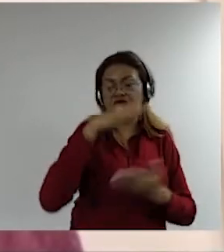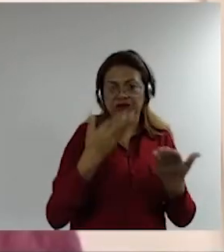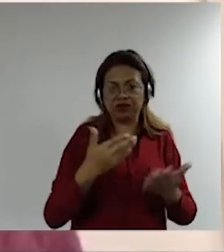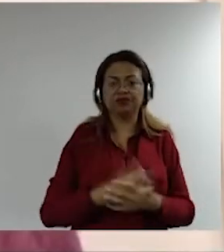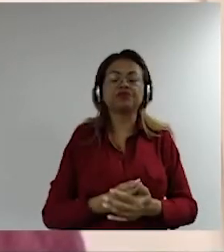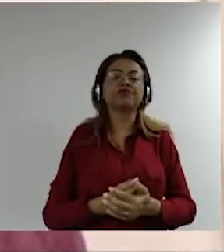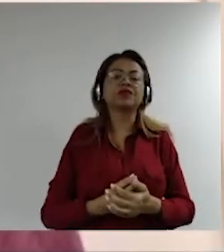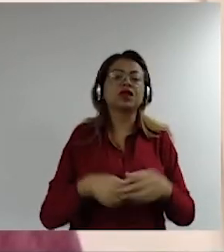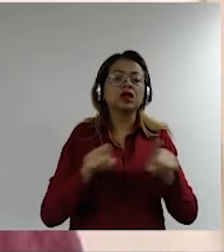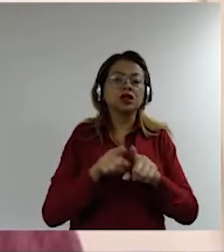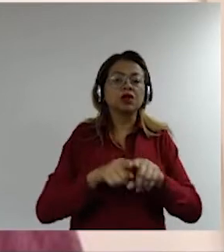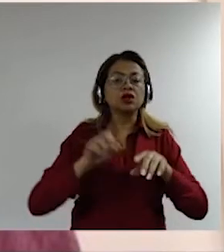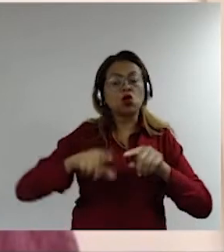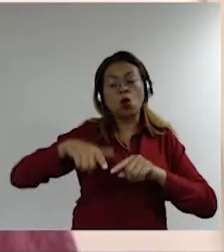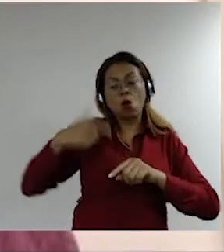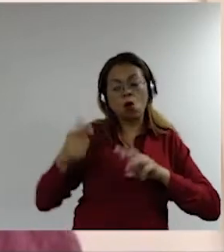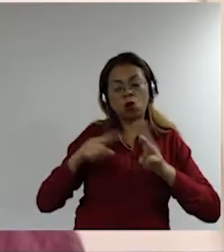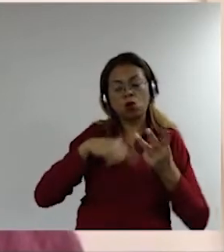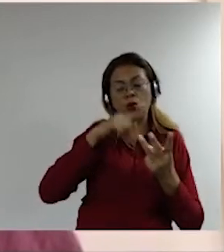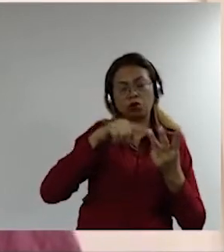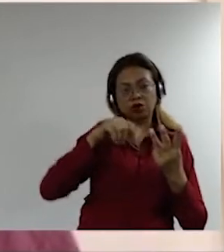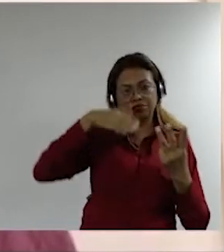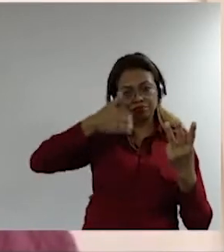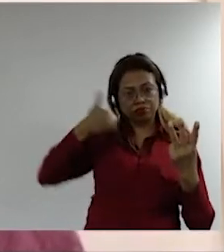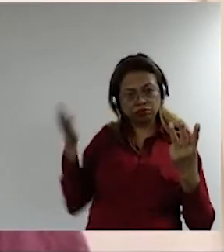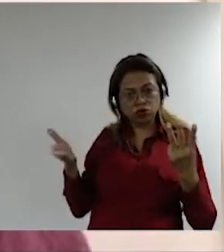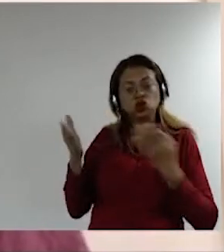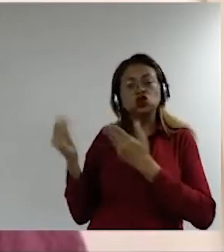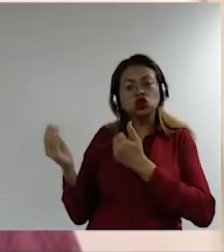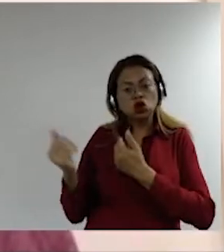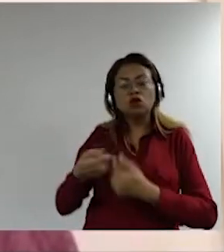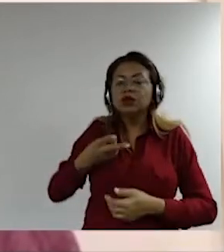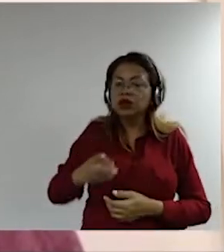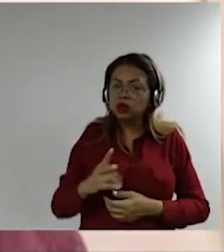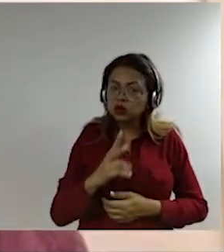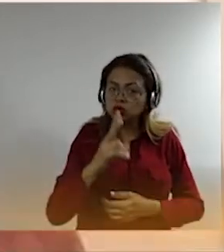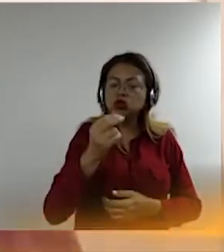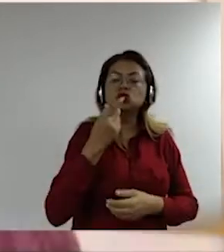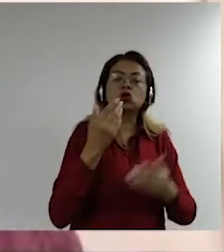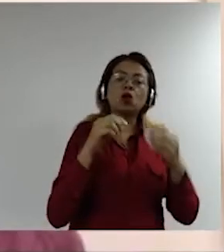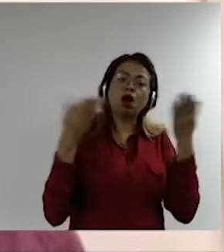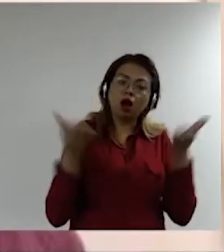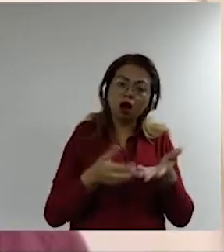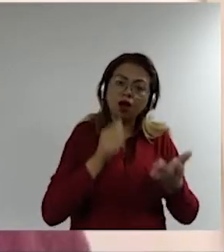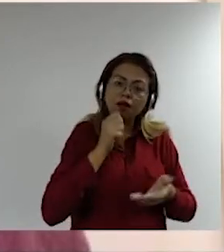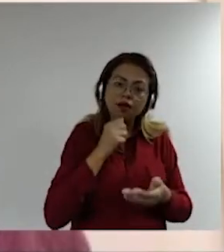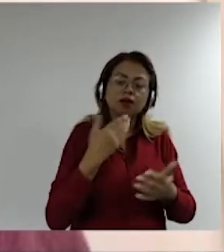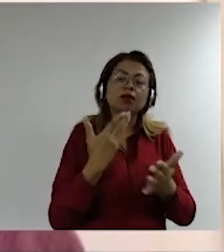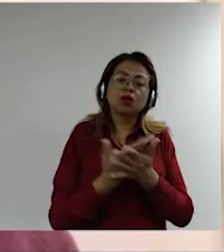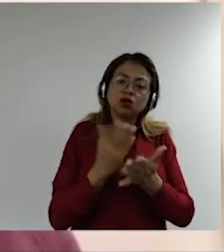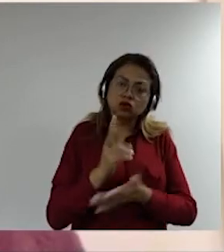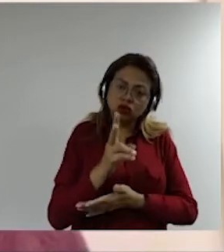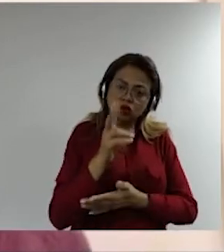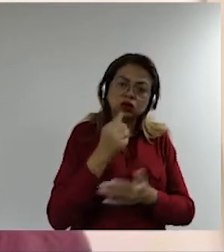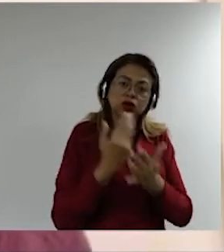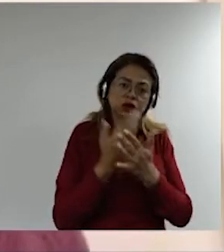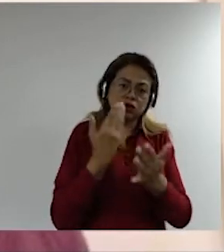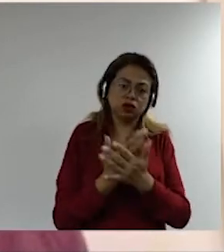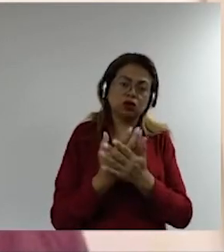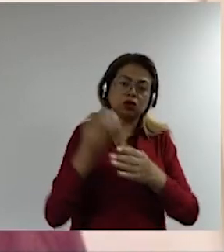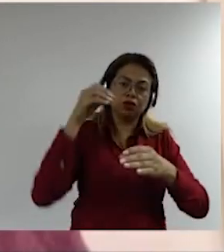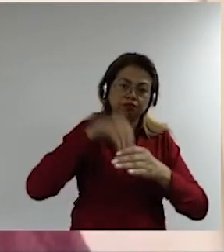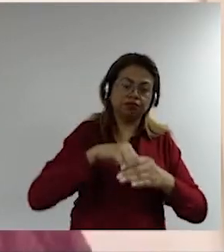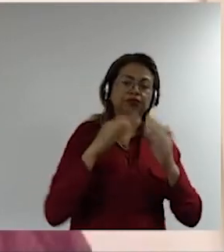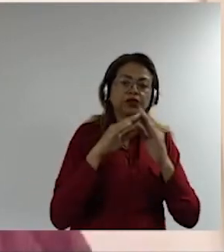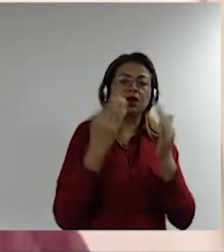ponta, crianças, os jovens que ainda estão na escola, sobretudo no final do ensino fundamental, 12, 13, 14 anos, que têm alto risco de sair